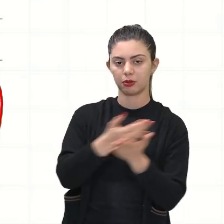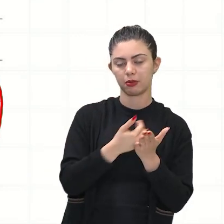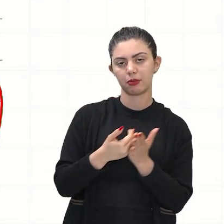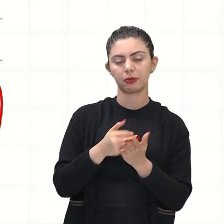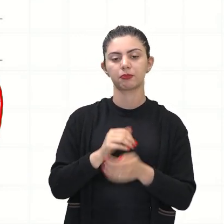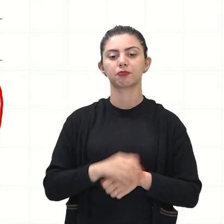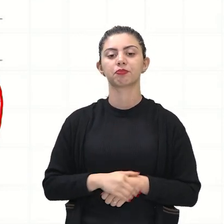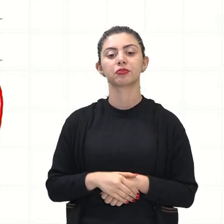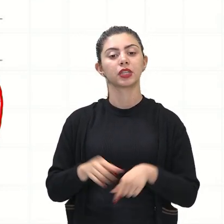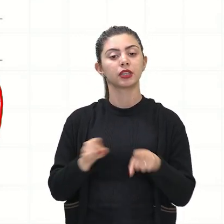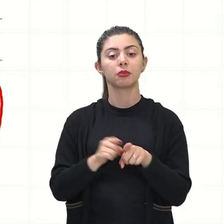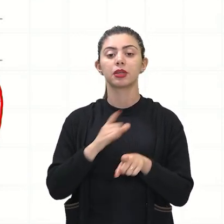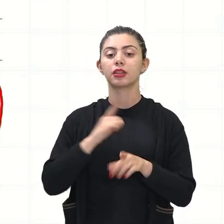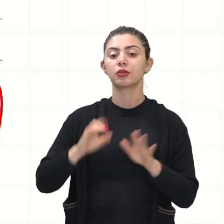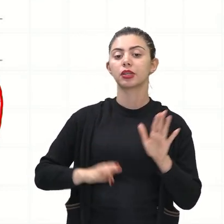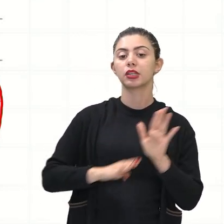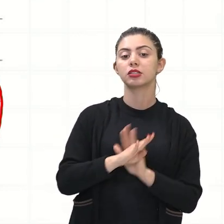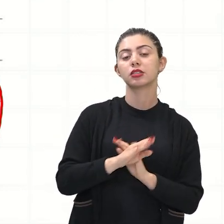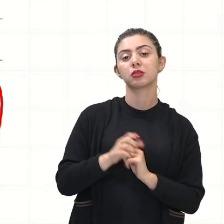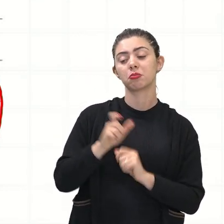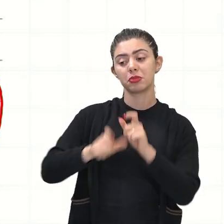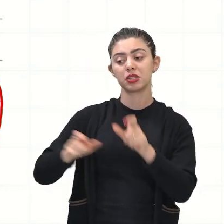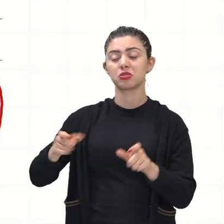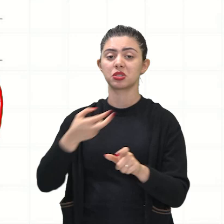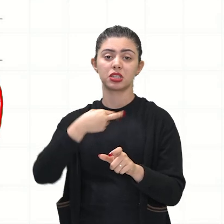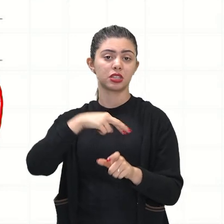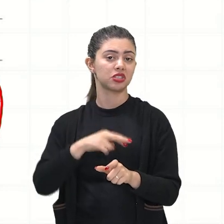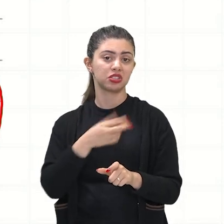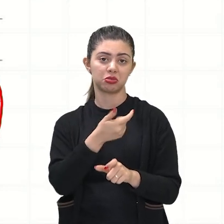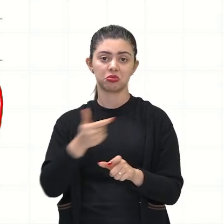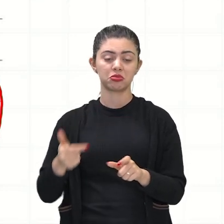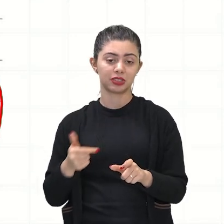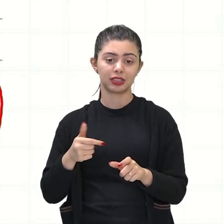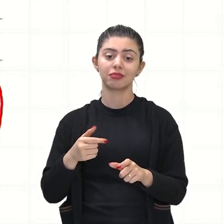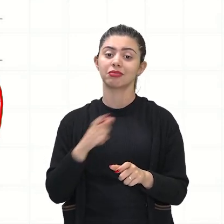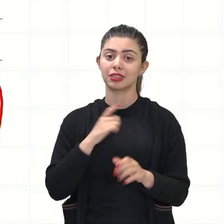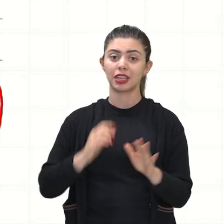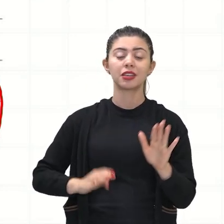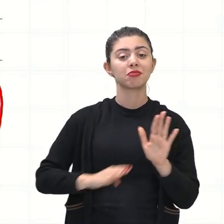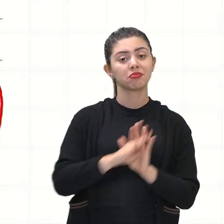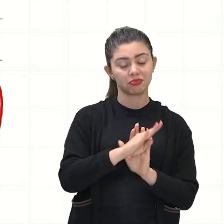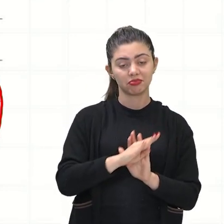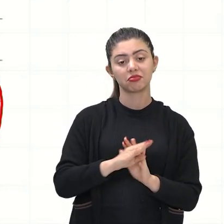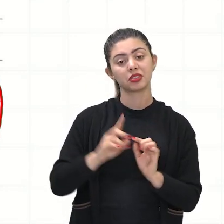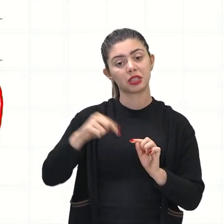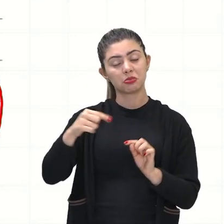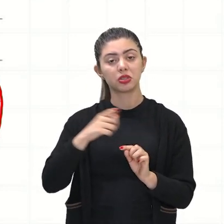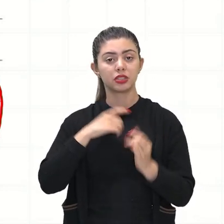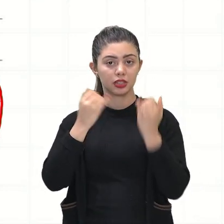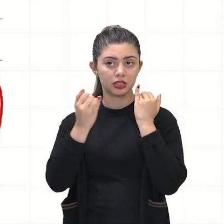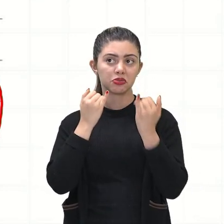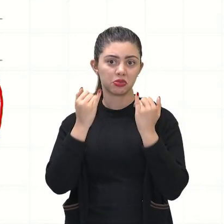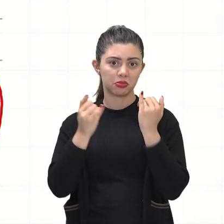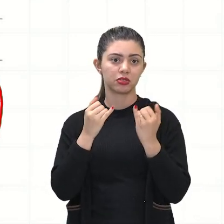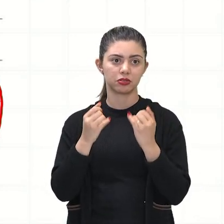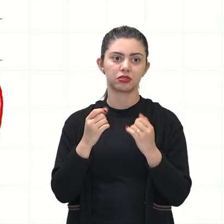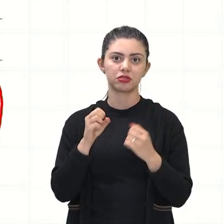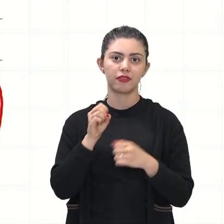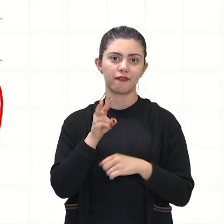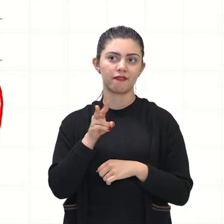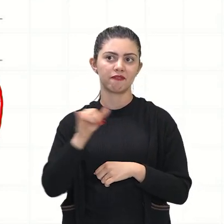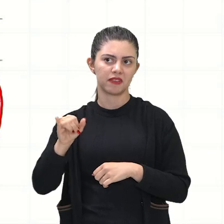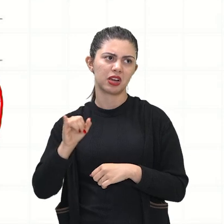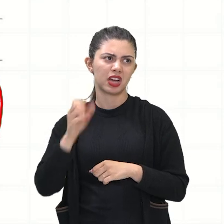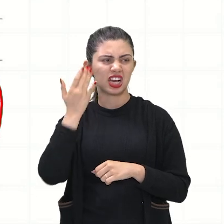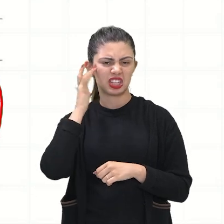ver também um crescimento de pessoas sem religião nesse próximo dado que vai, com certeza, sair daqui para